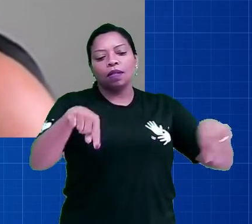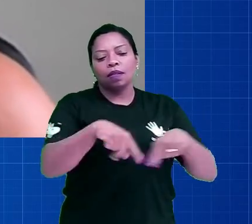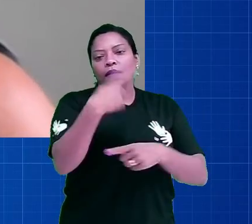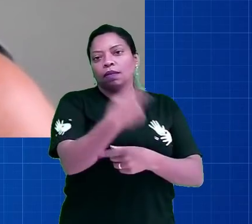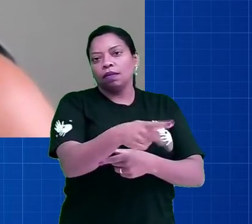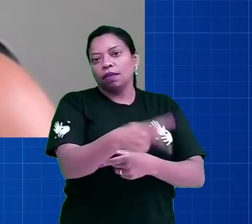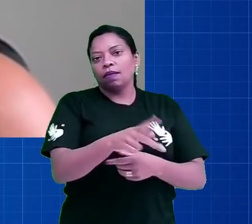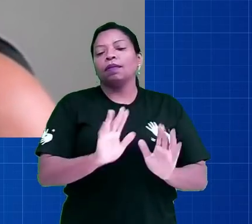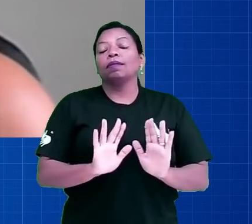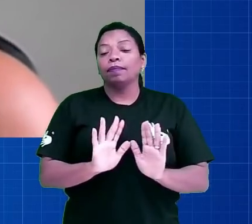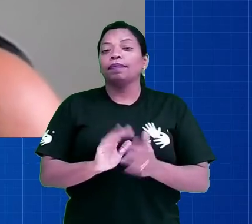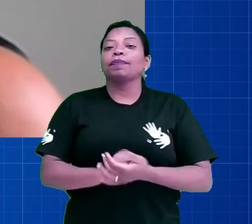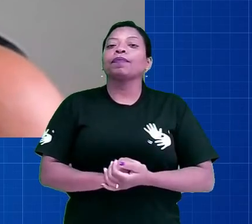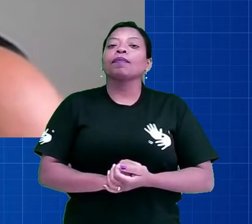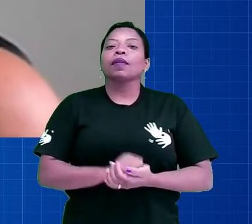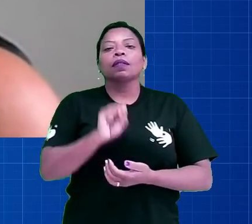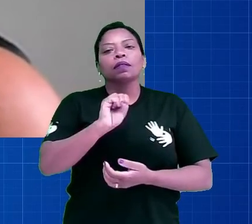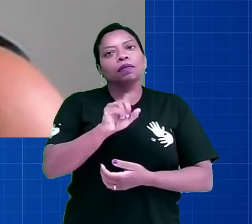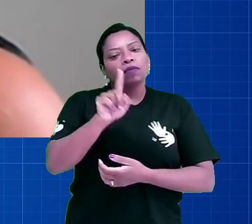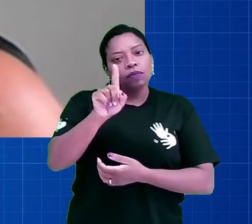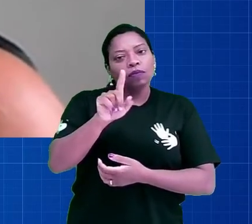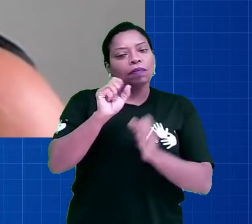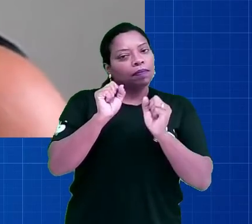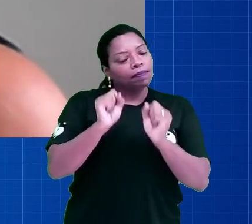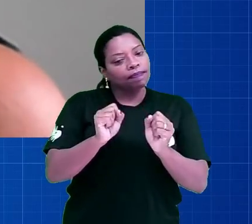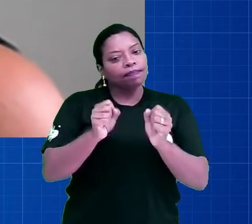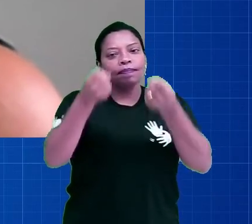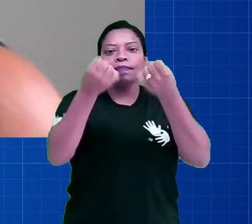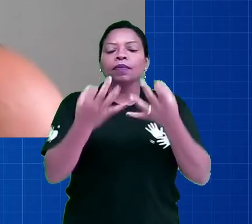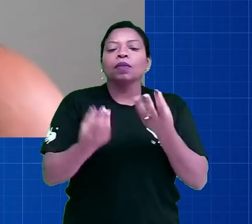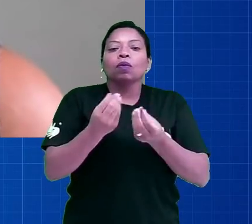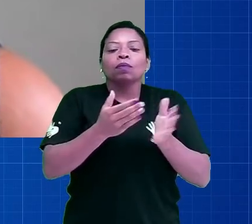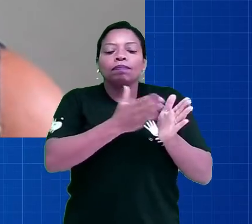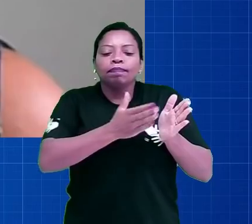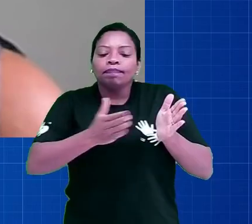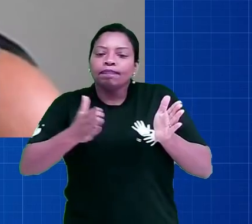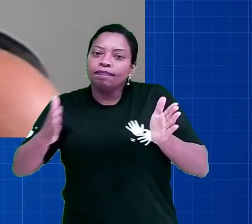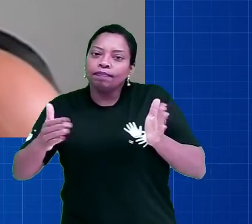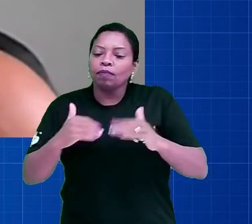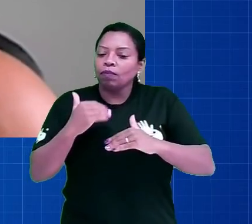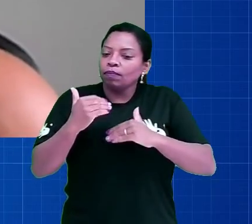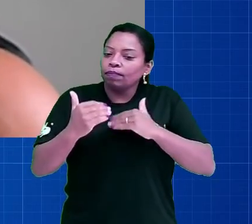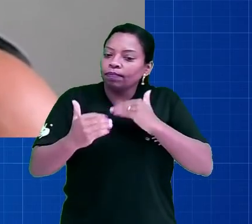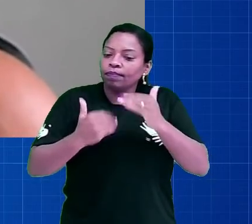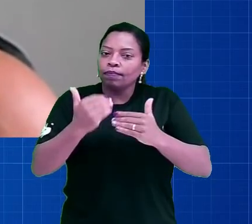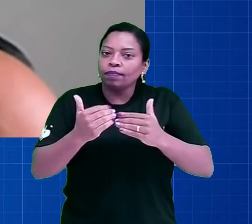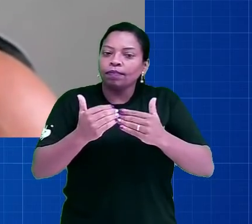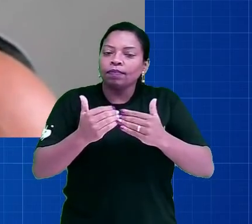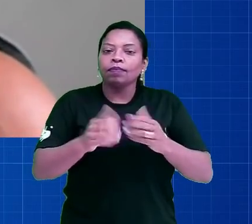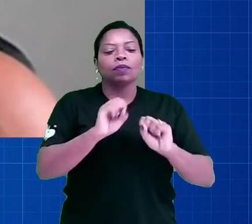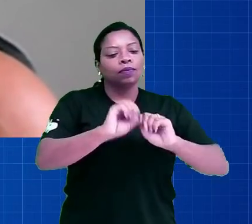né? De que elas fazem parte também. Então, se a professora puder falar um pouquinho agora dos